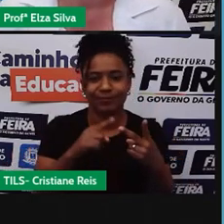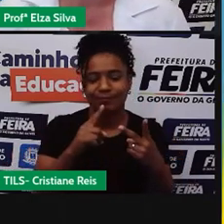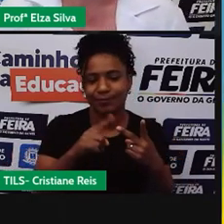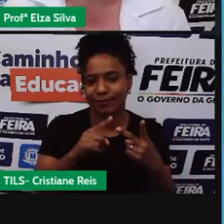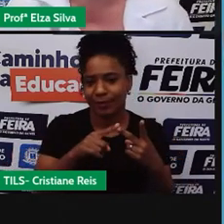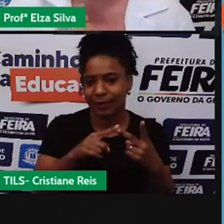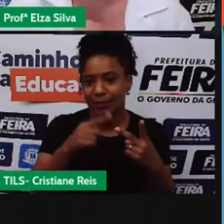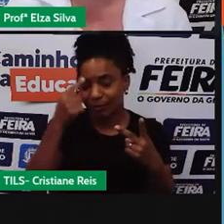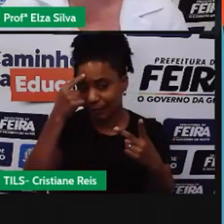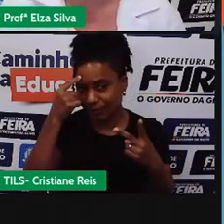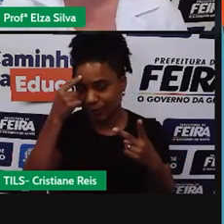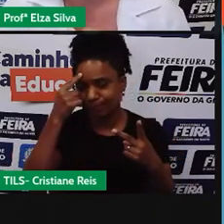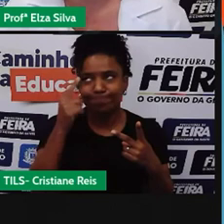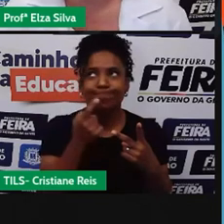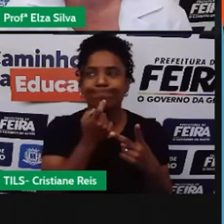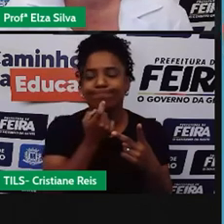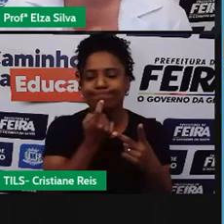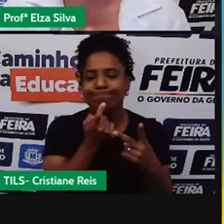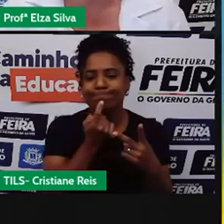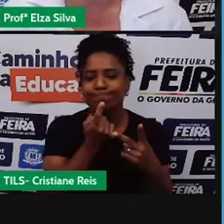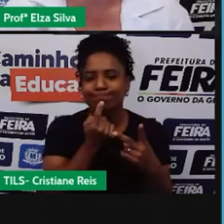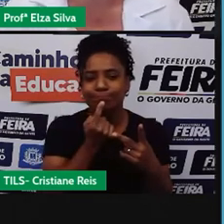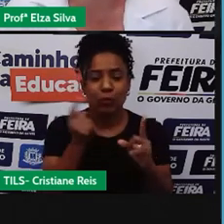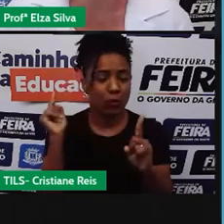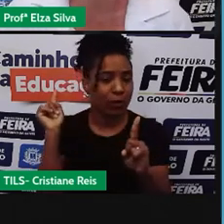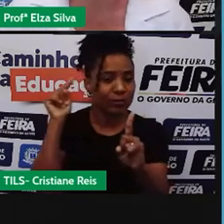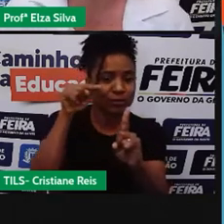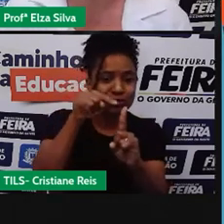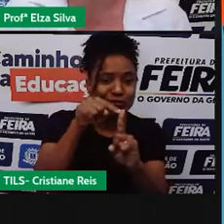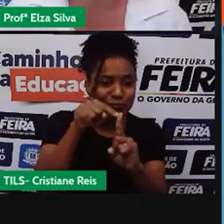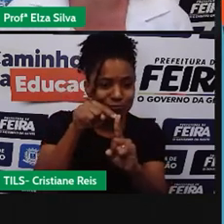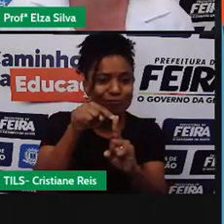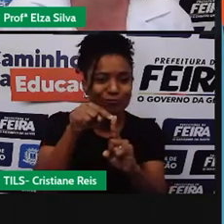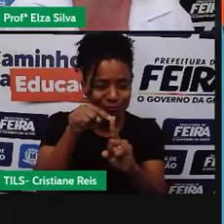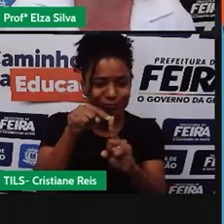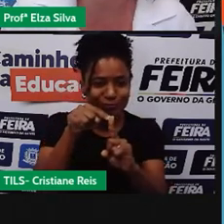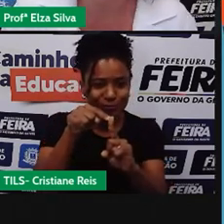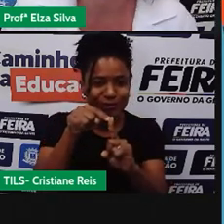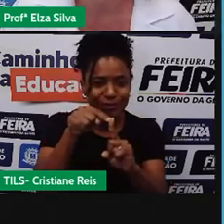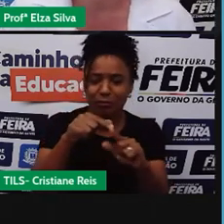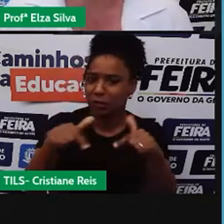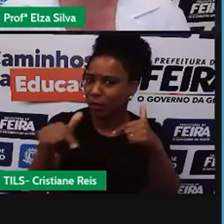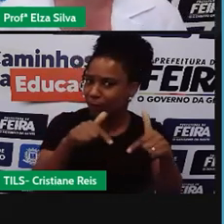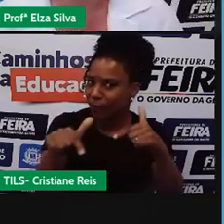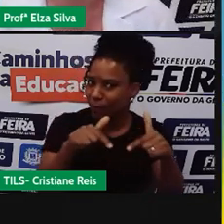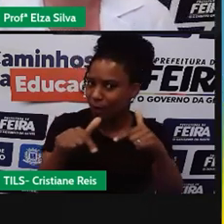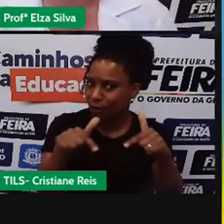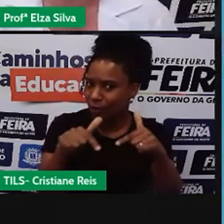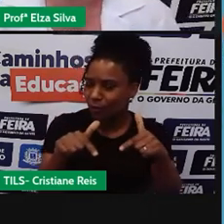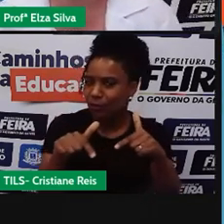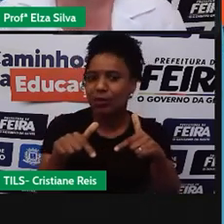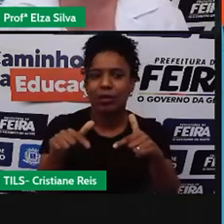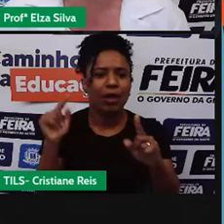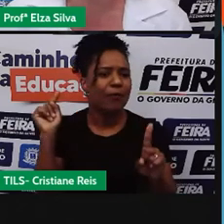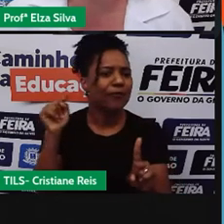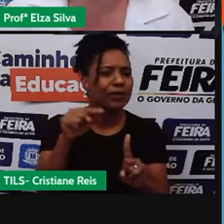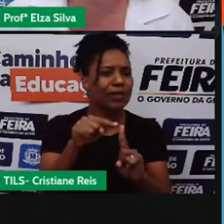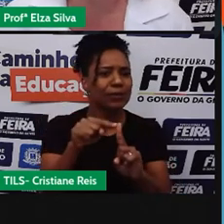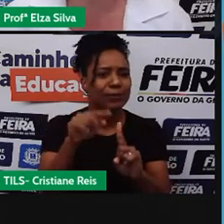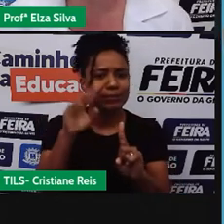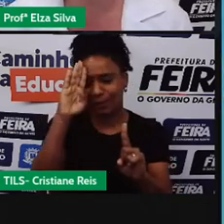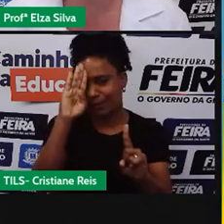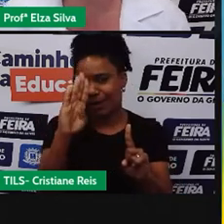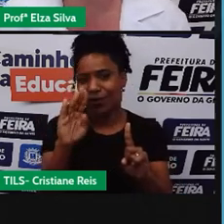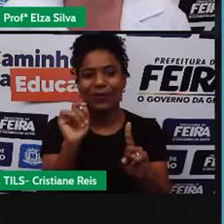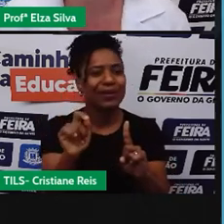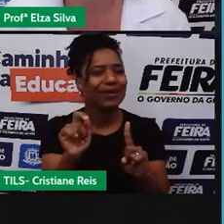Depois, na finalidade. Ora, se é um anúncio classificado de emprego, a finalidade central é